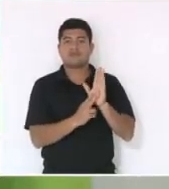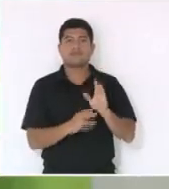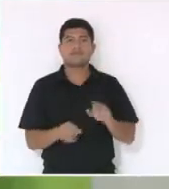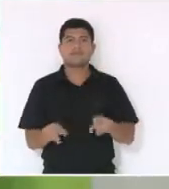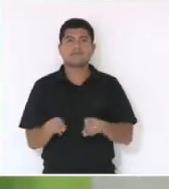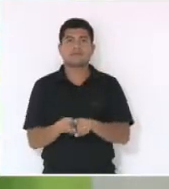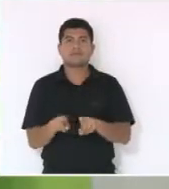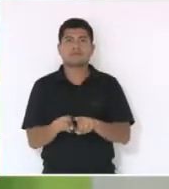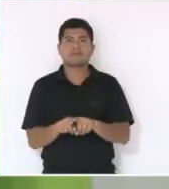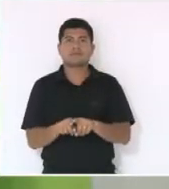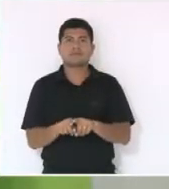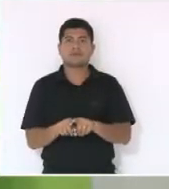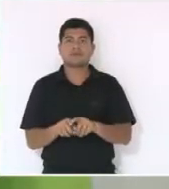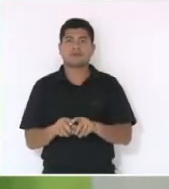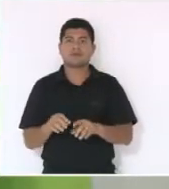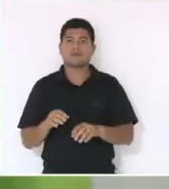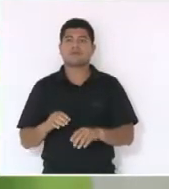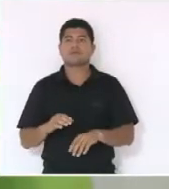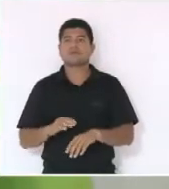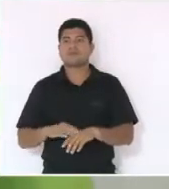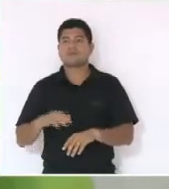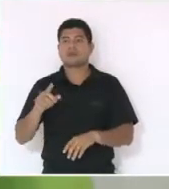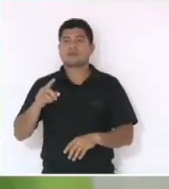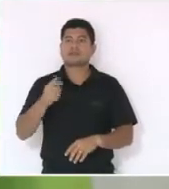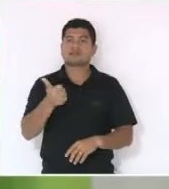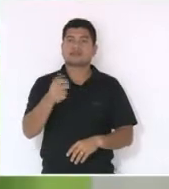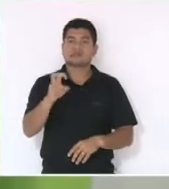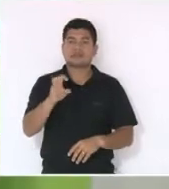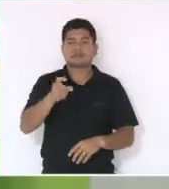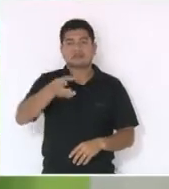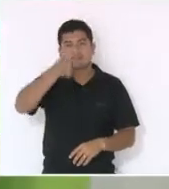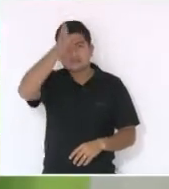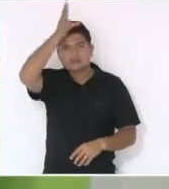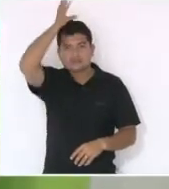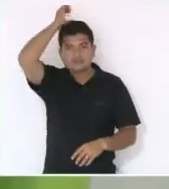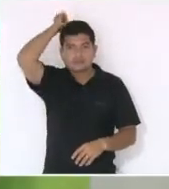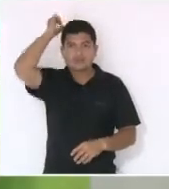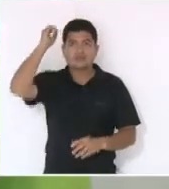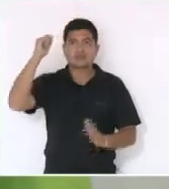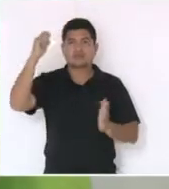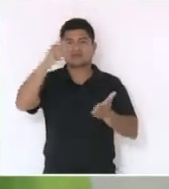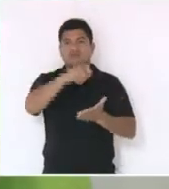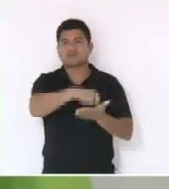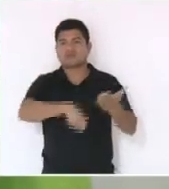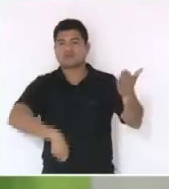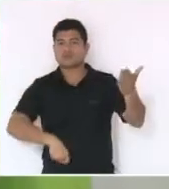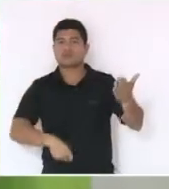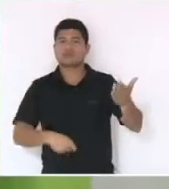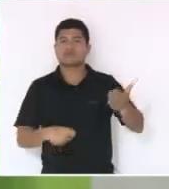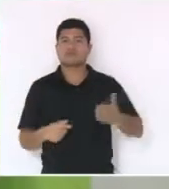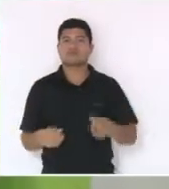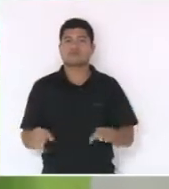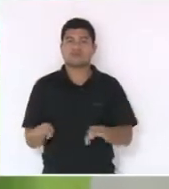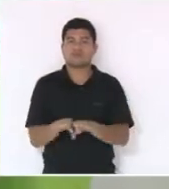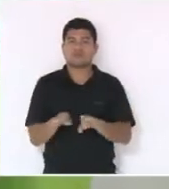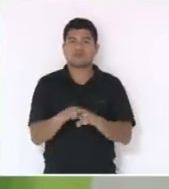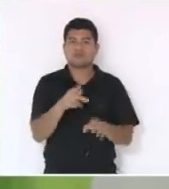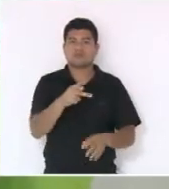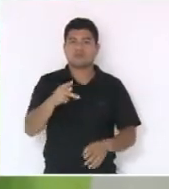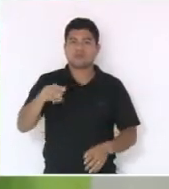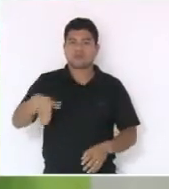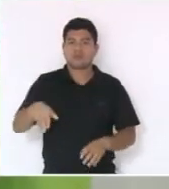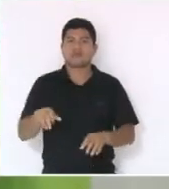de mais 15 oficiais bombeiros do último concurso. A Polícia Militar tem formação. Há